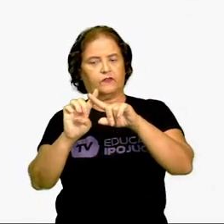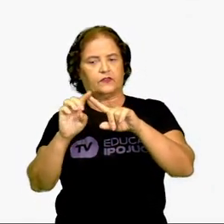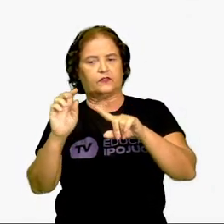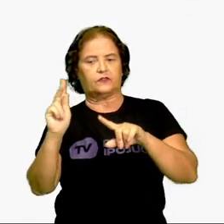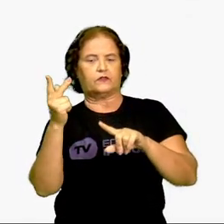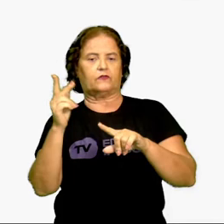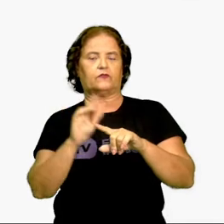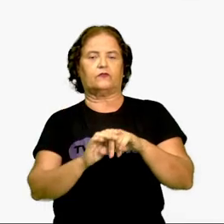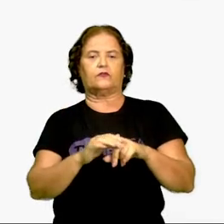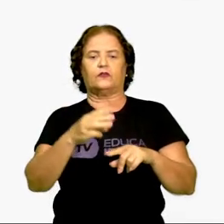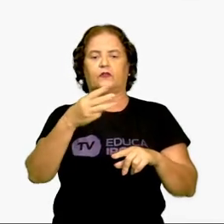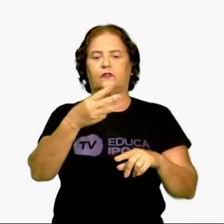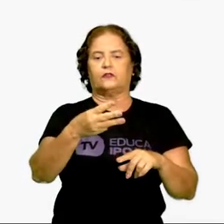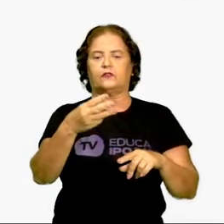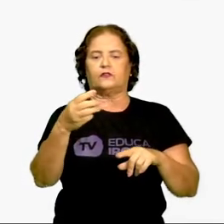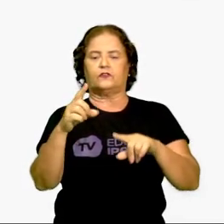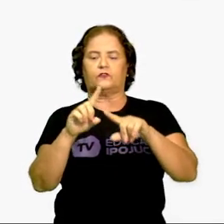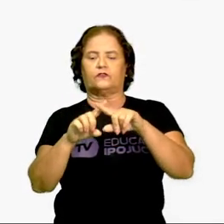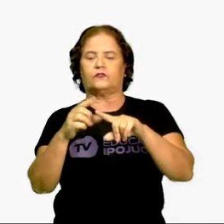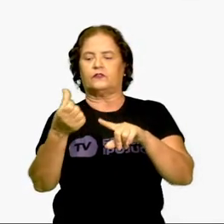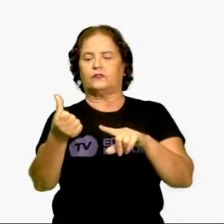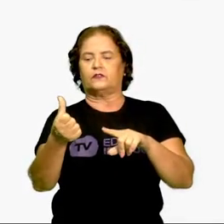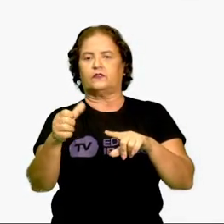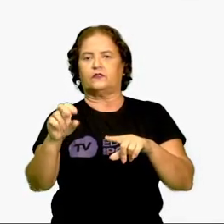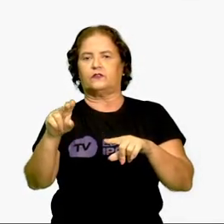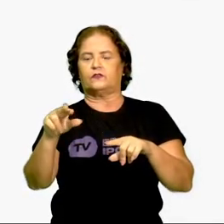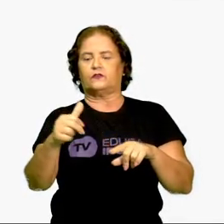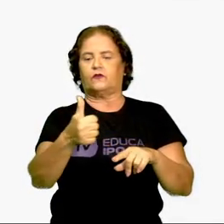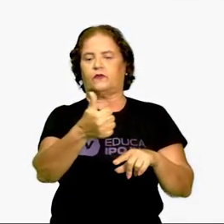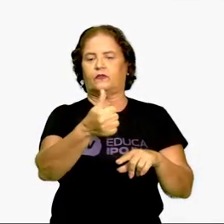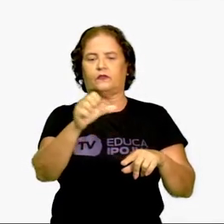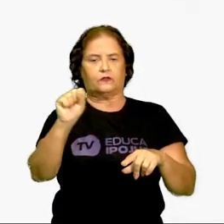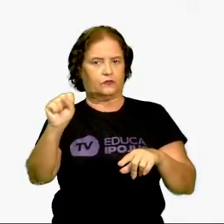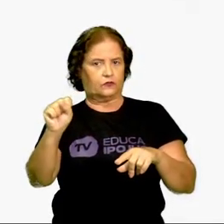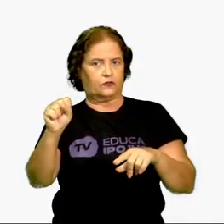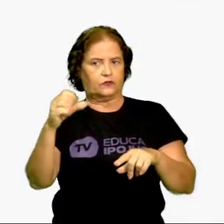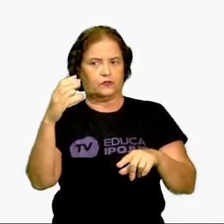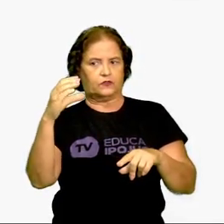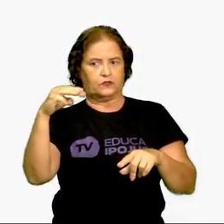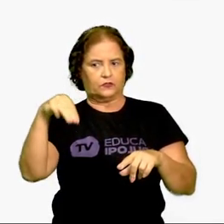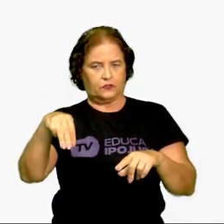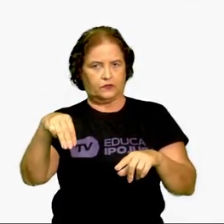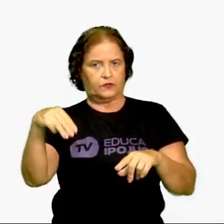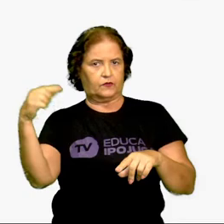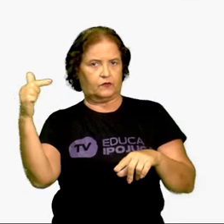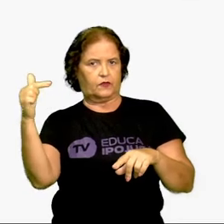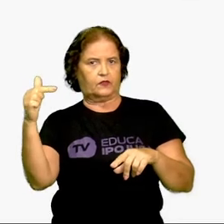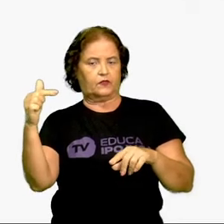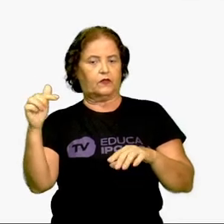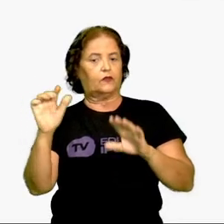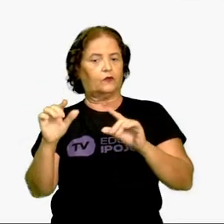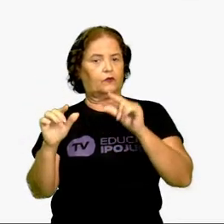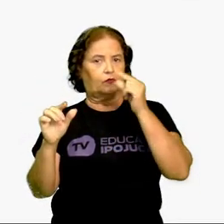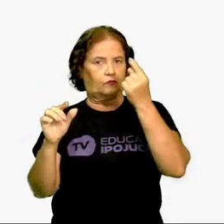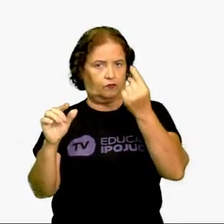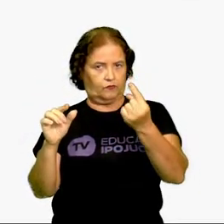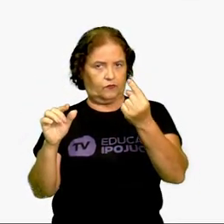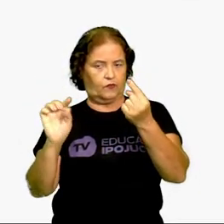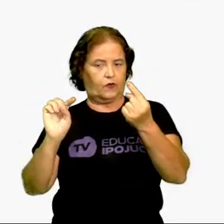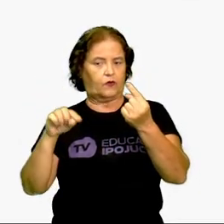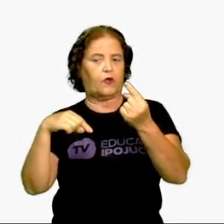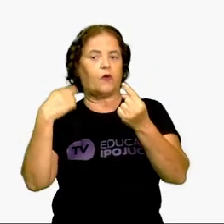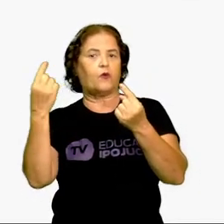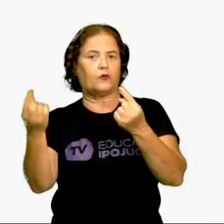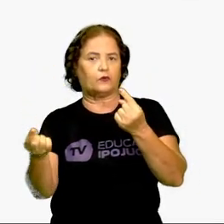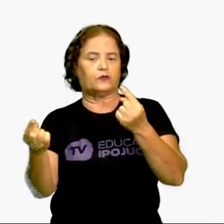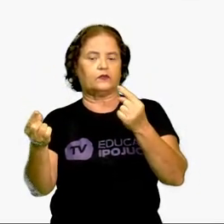altura 6, 3 vezes 6, 18 centímetros quadrados. Calculei uma parte dessa figura. Vamos calcular